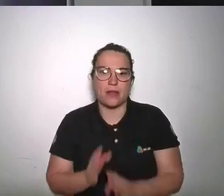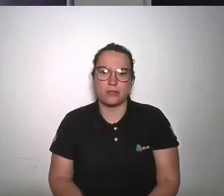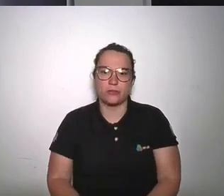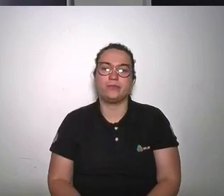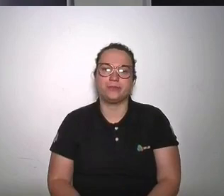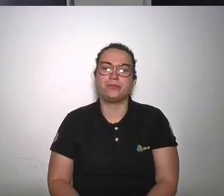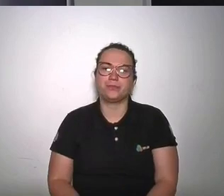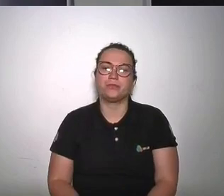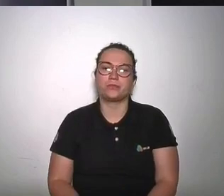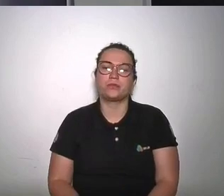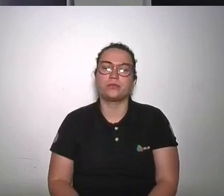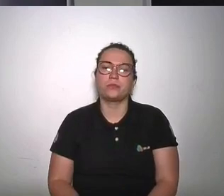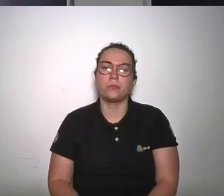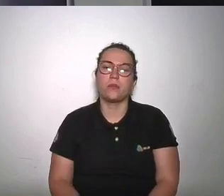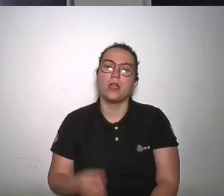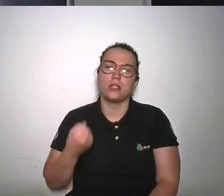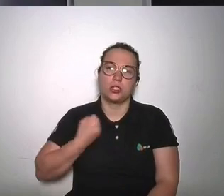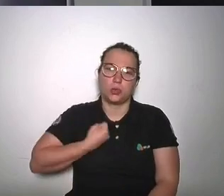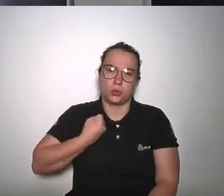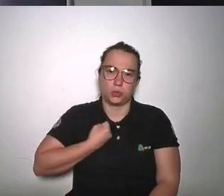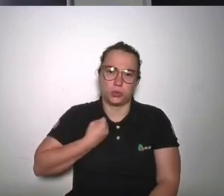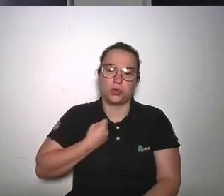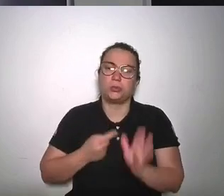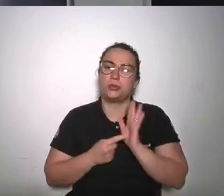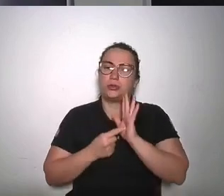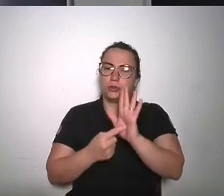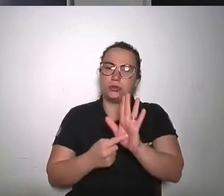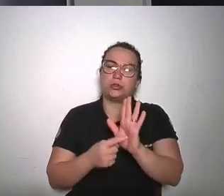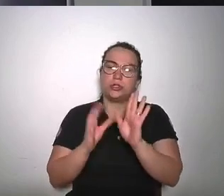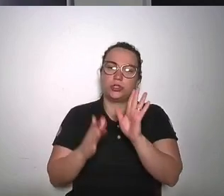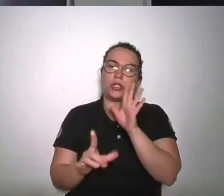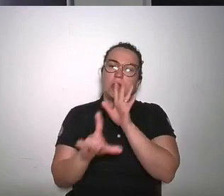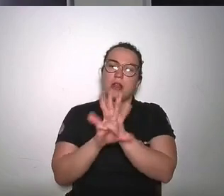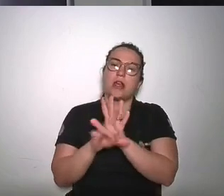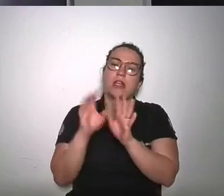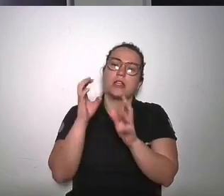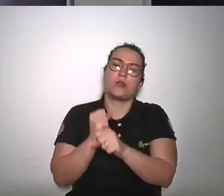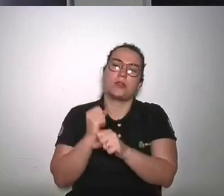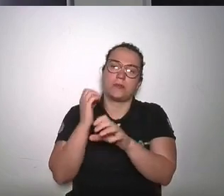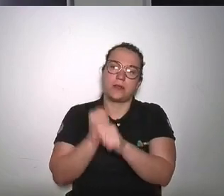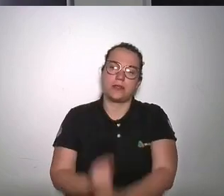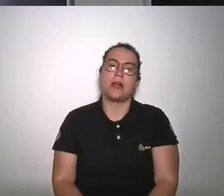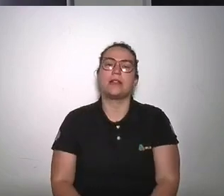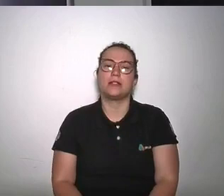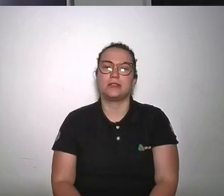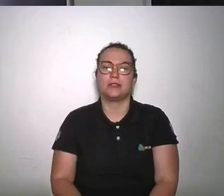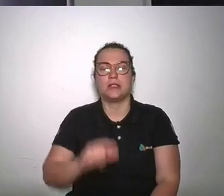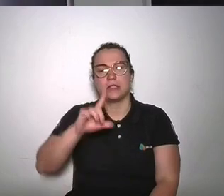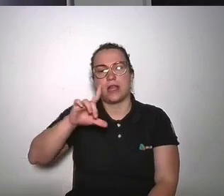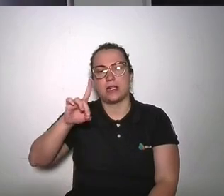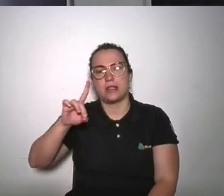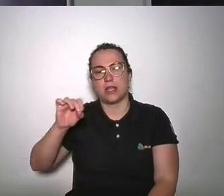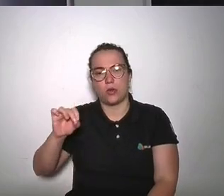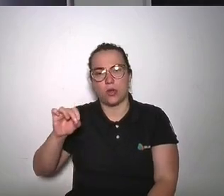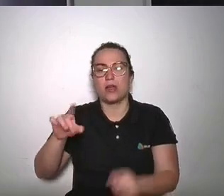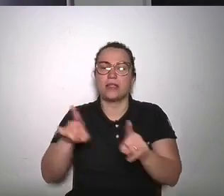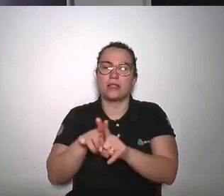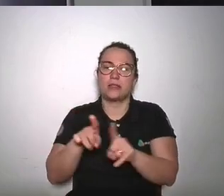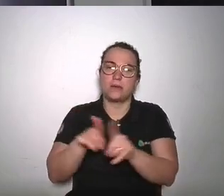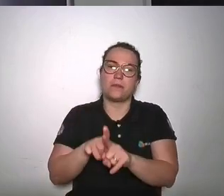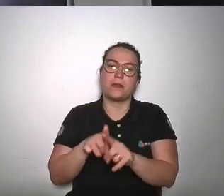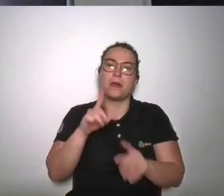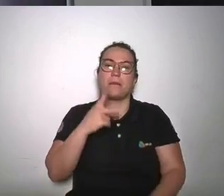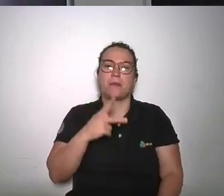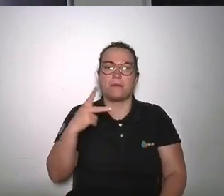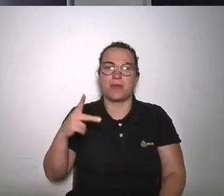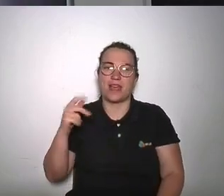aí os números da lei orçamentária, da LDO e também da PPA.